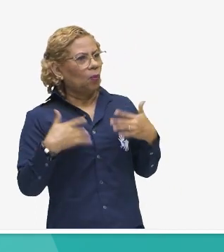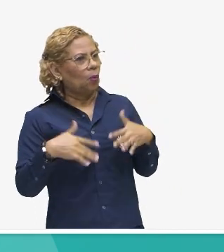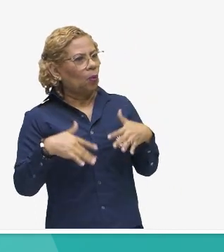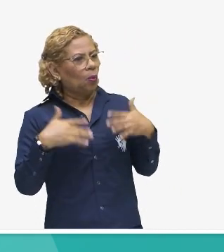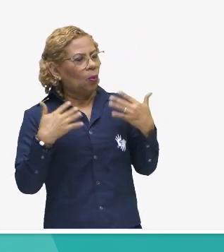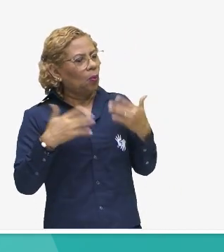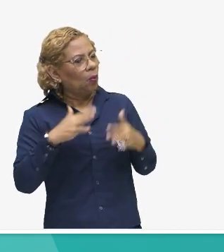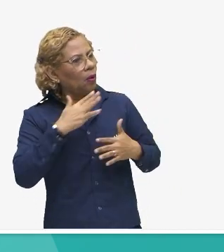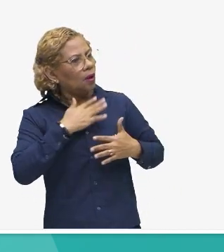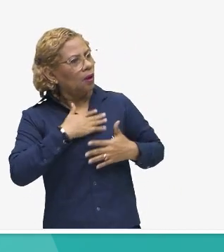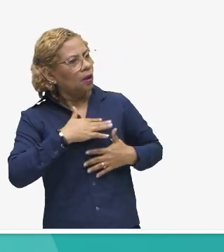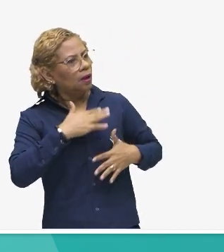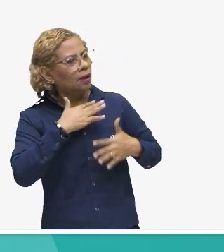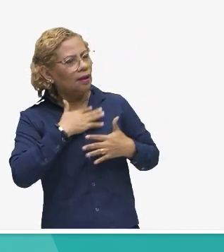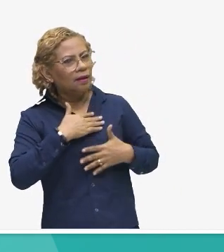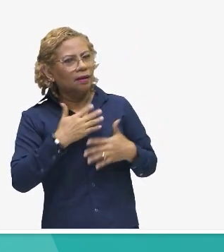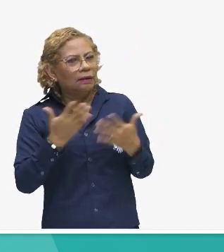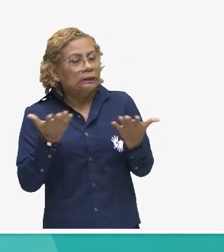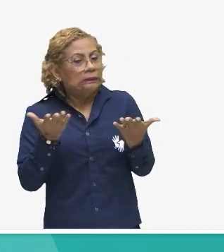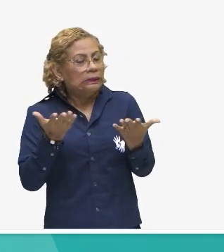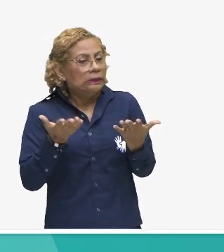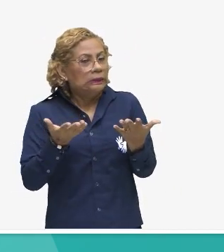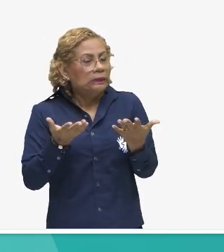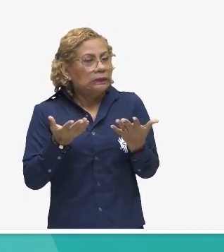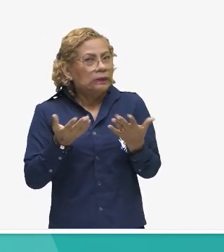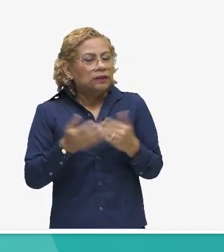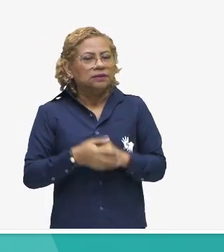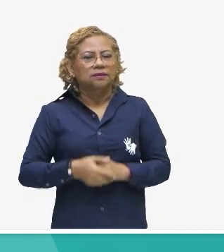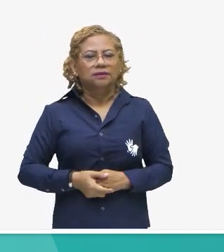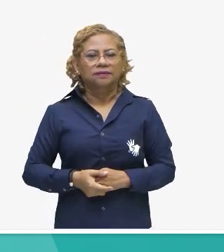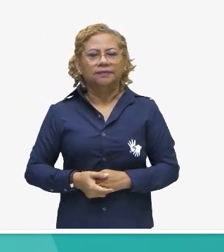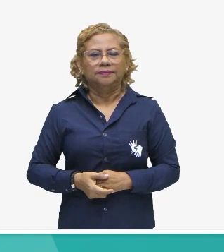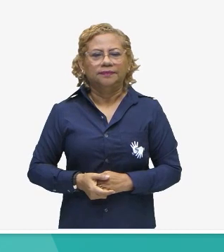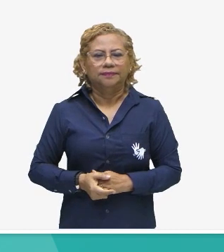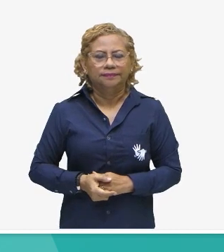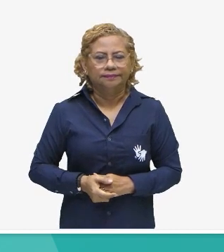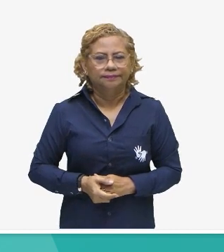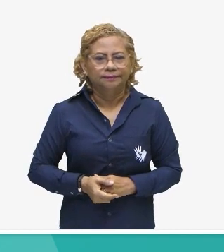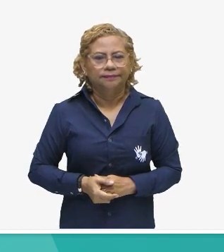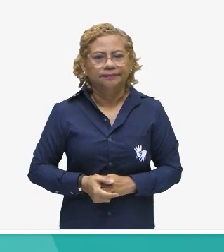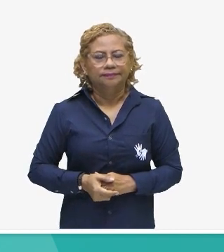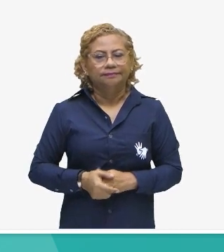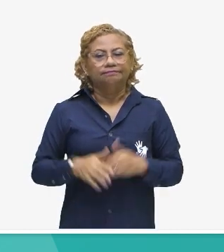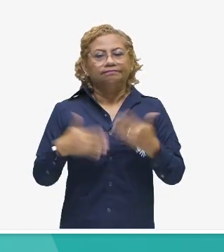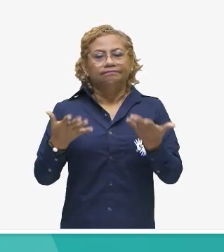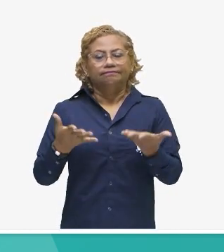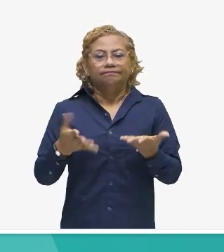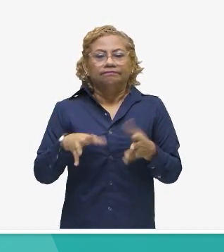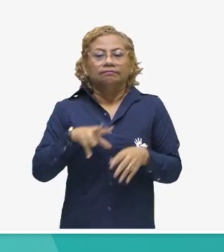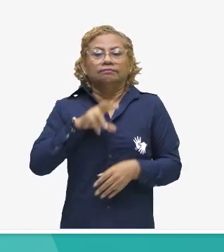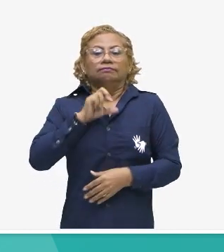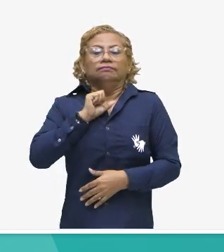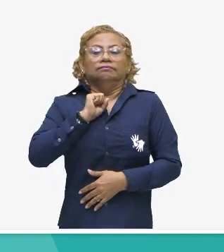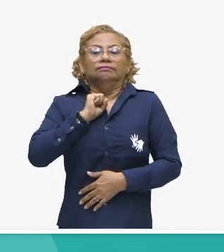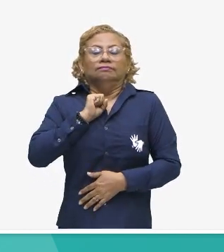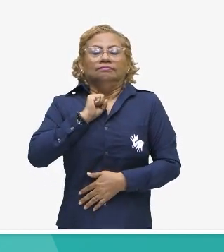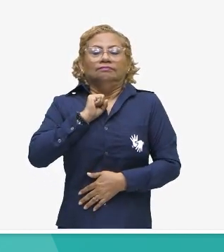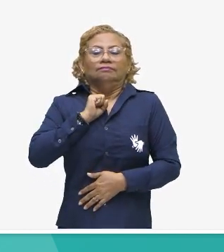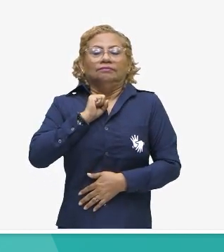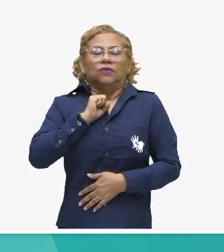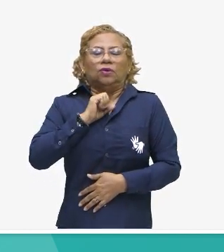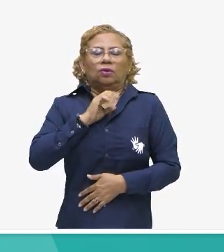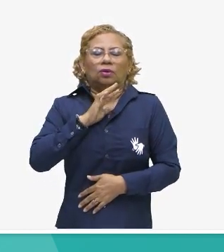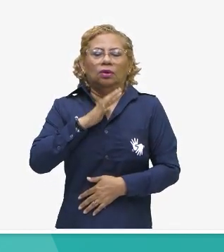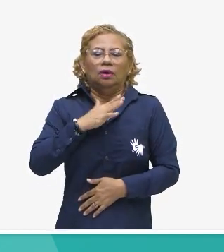Toninho. Disse para mim mesmo. Então, respirei, né, 2 vezes e fiquei